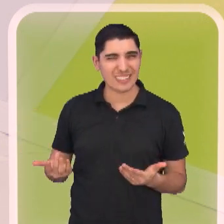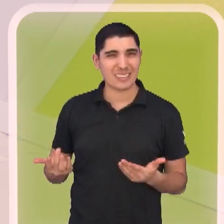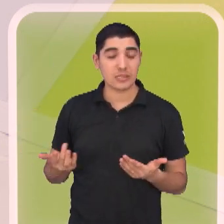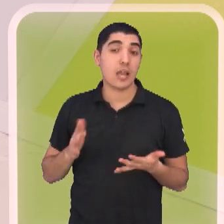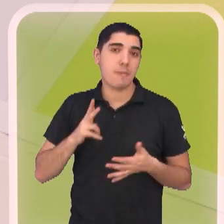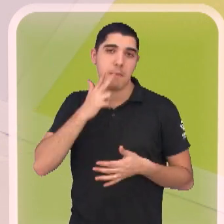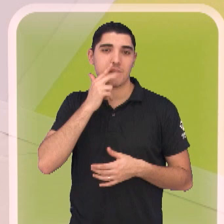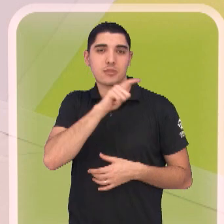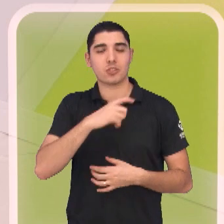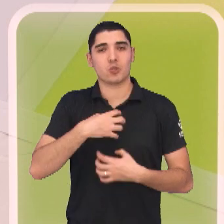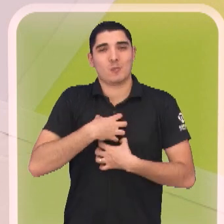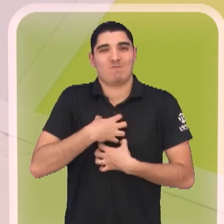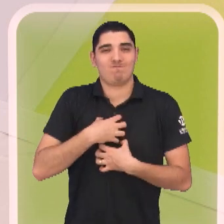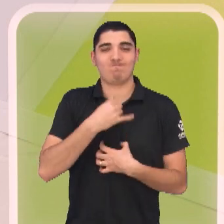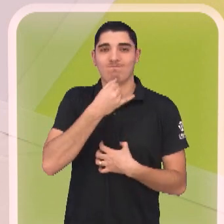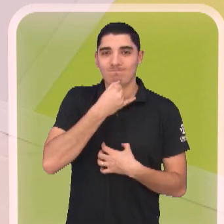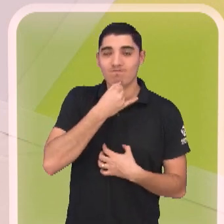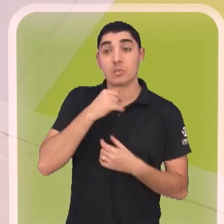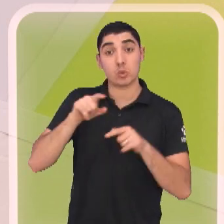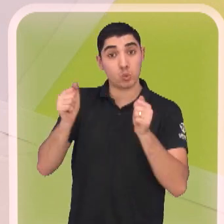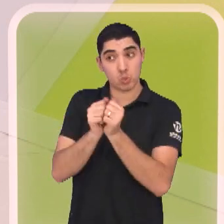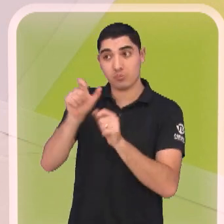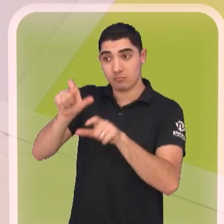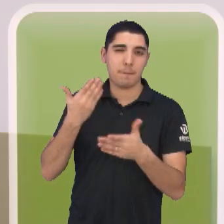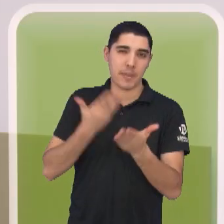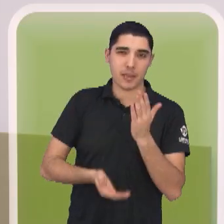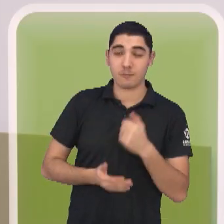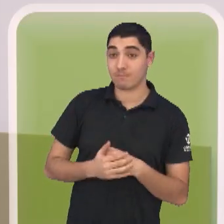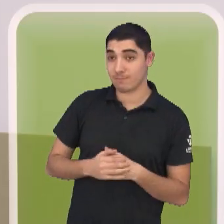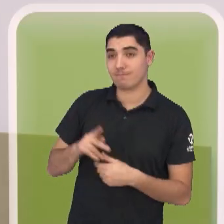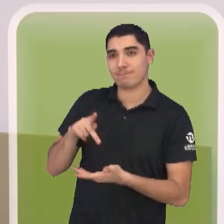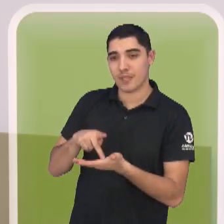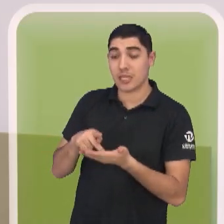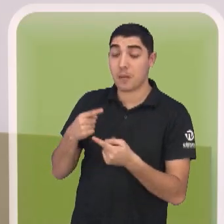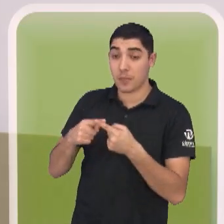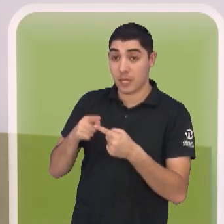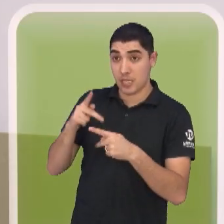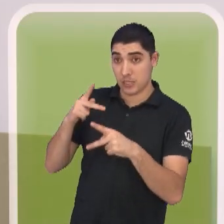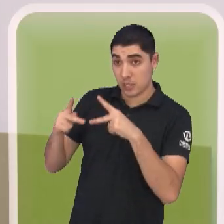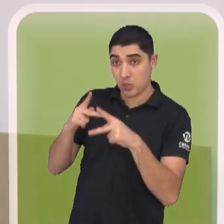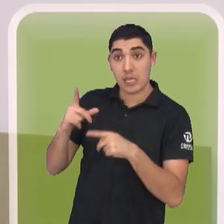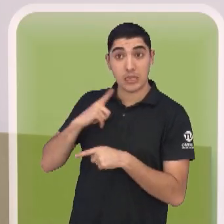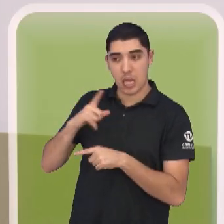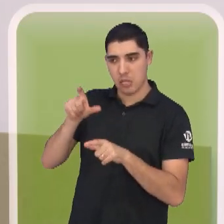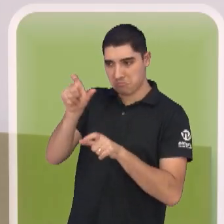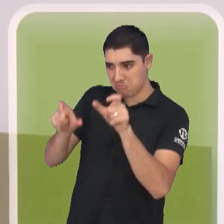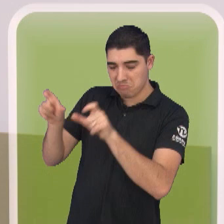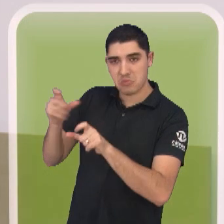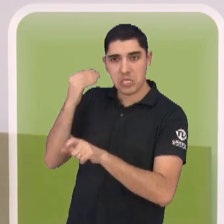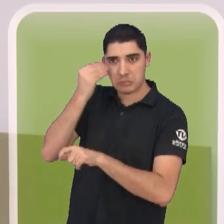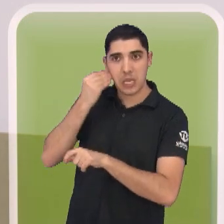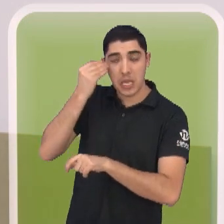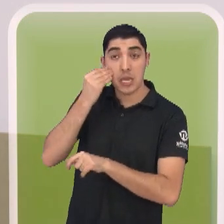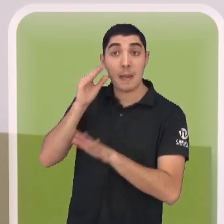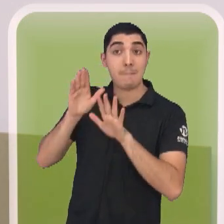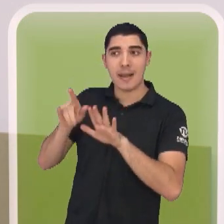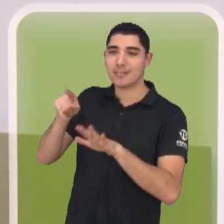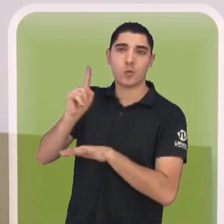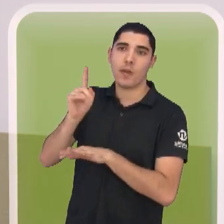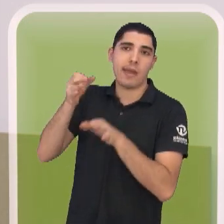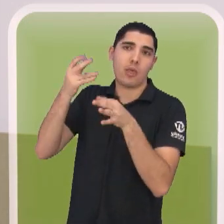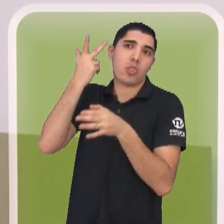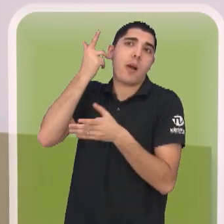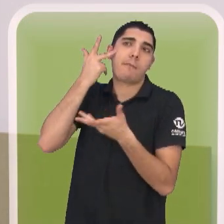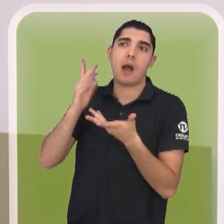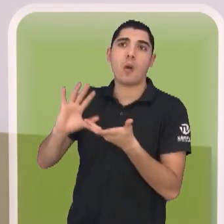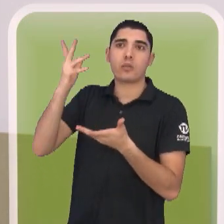sentiu e tá mexendo com os brios dos jogadores em relação a isso né não tem como né o time São José tem jogadores experientes né então esse resultado normal né